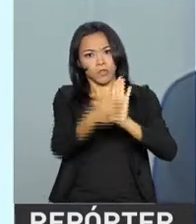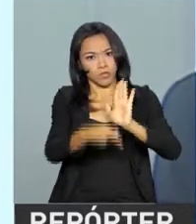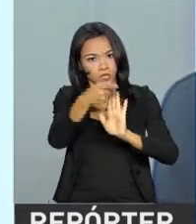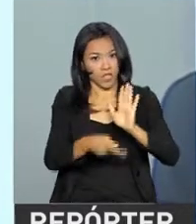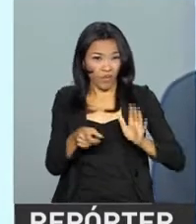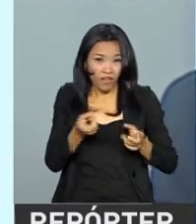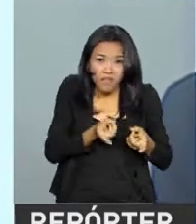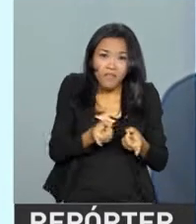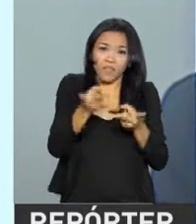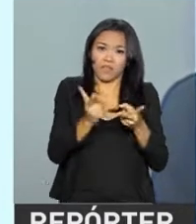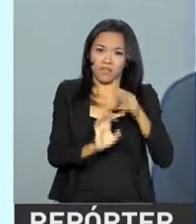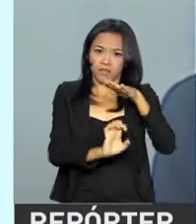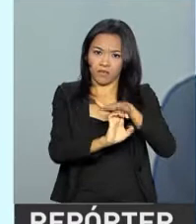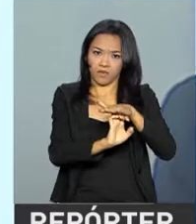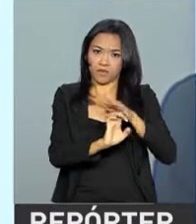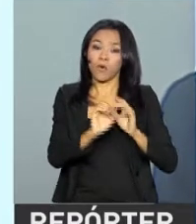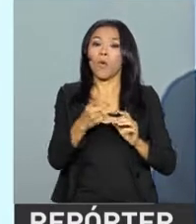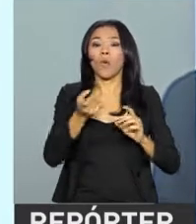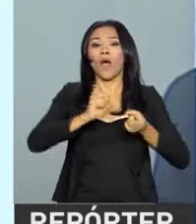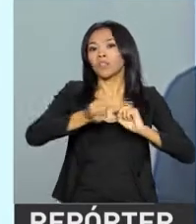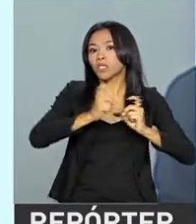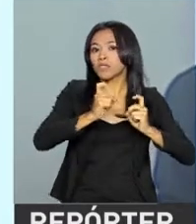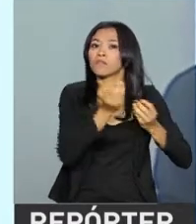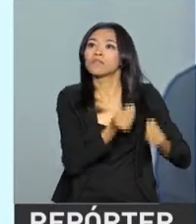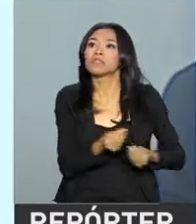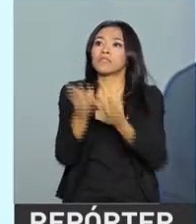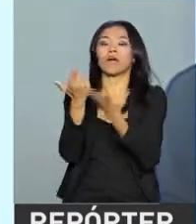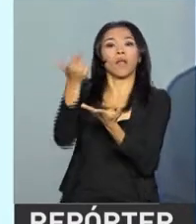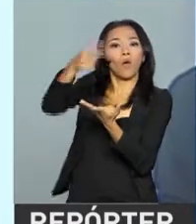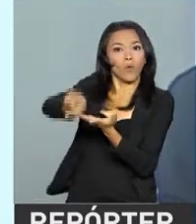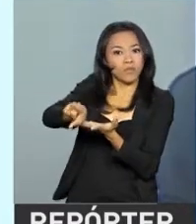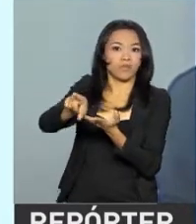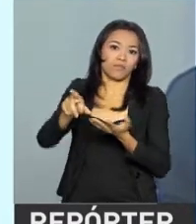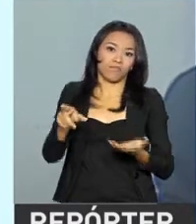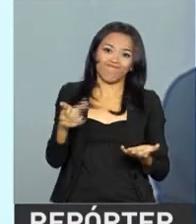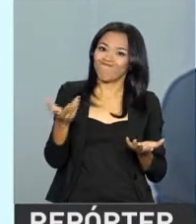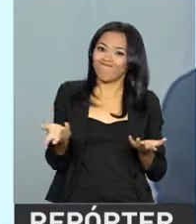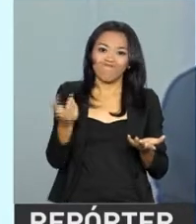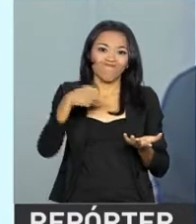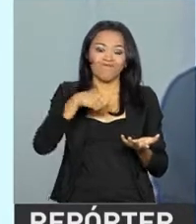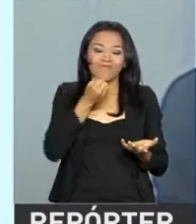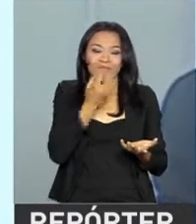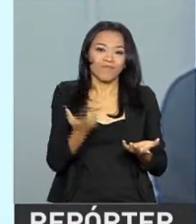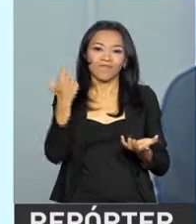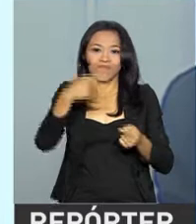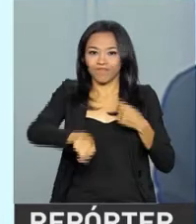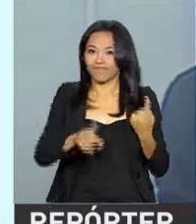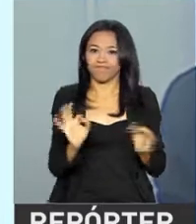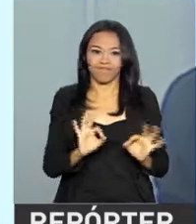venda, a transferência do seu controle acionário, desserve os interesses e a soberania